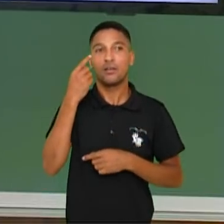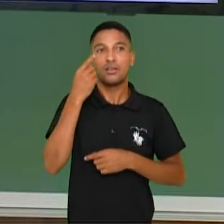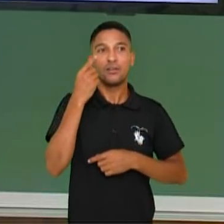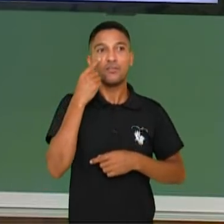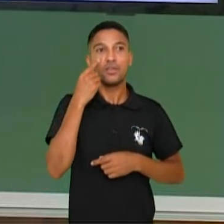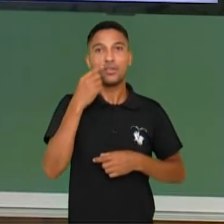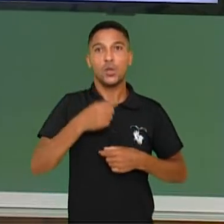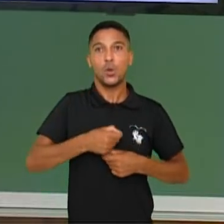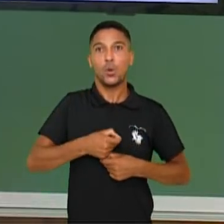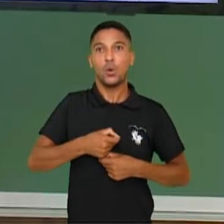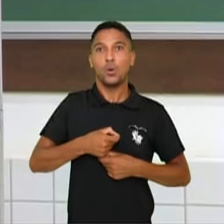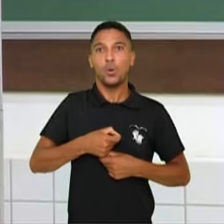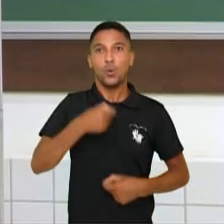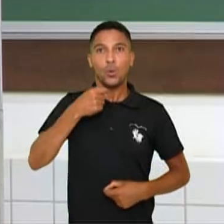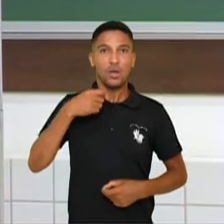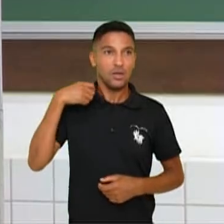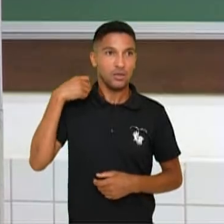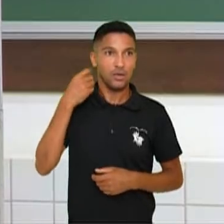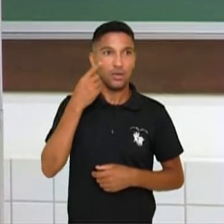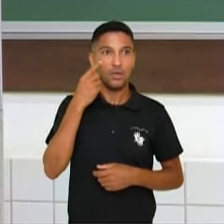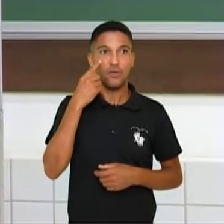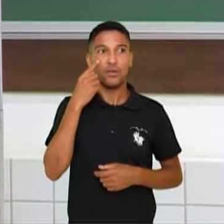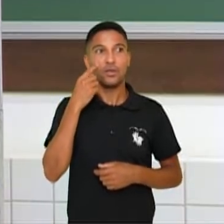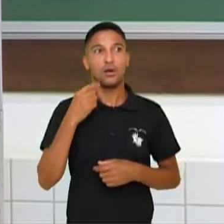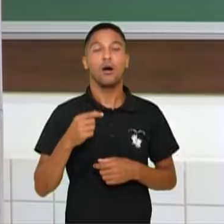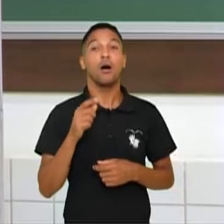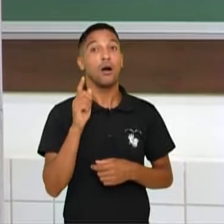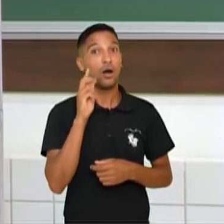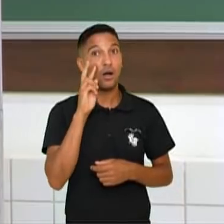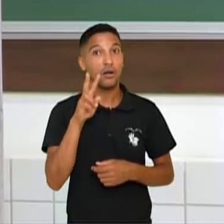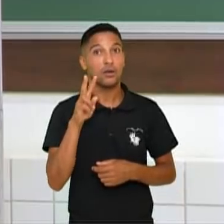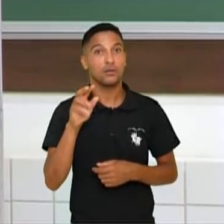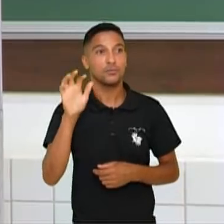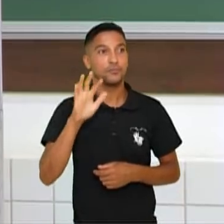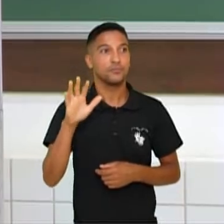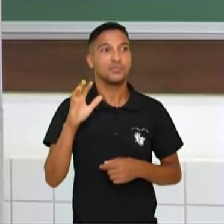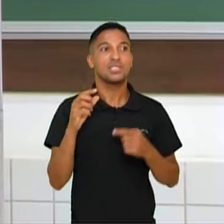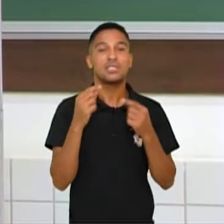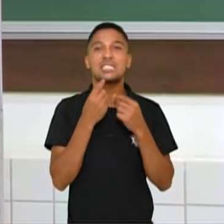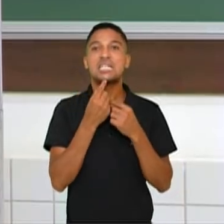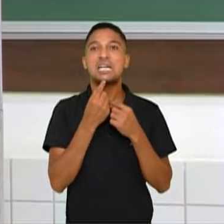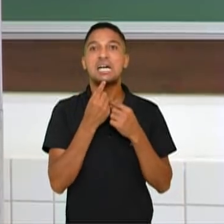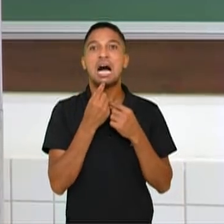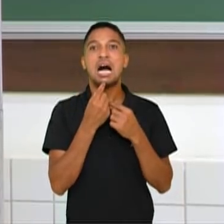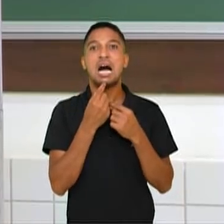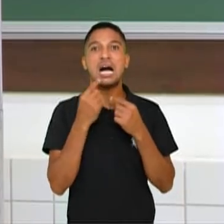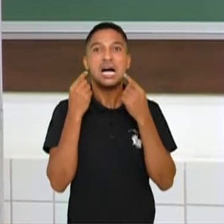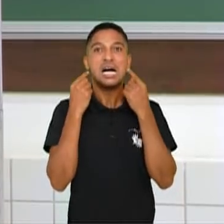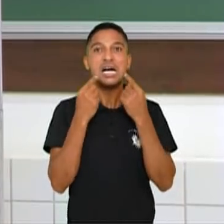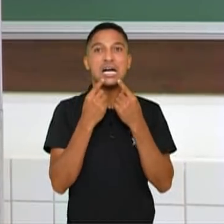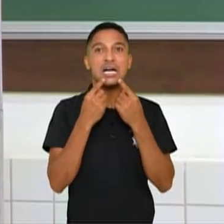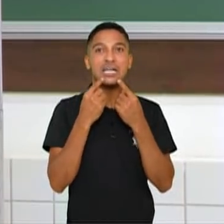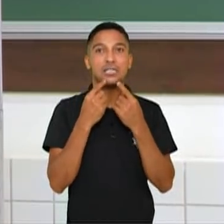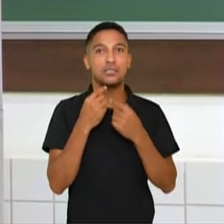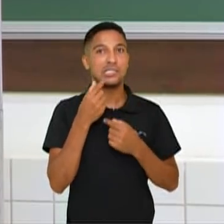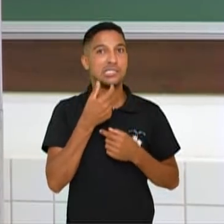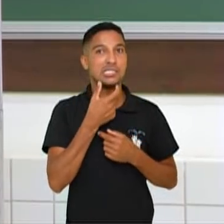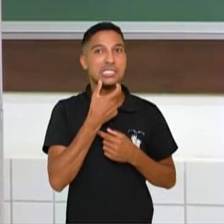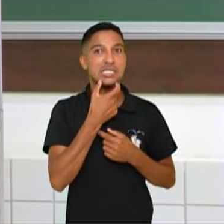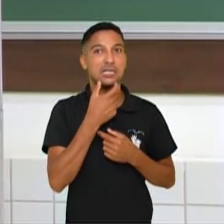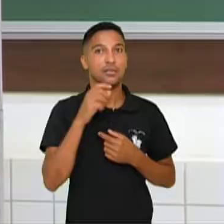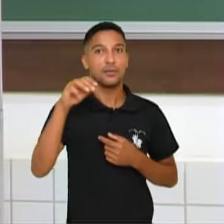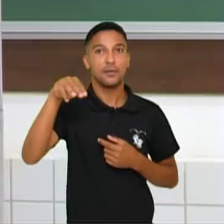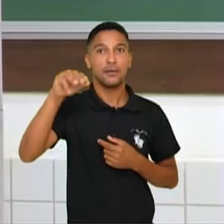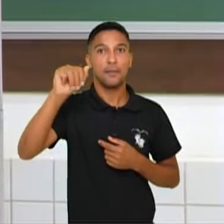ela tem todo esse formato. Vamos ver no nosso amigo esqueleto? Então a mandíbula é essa região, né, esse osso que ele tem essa